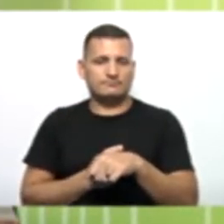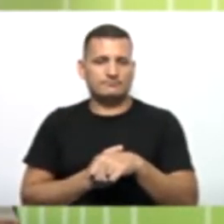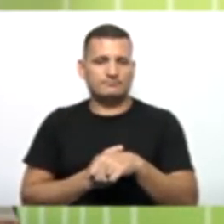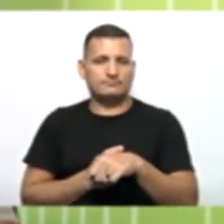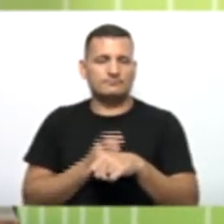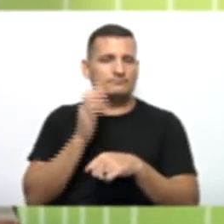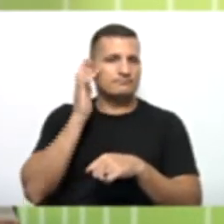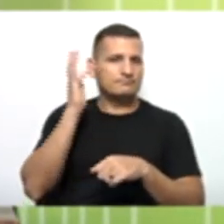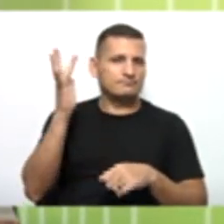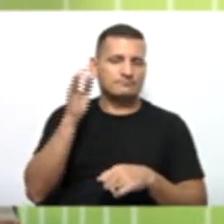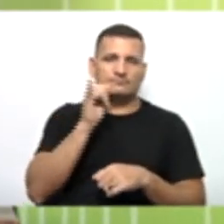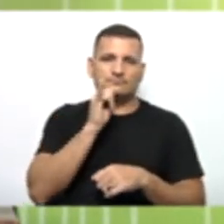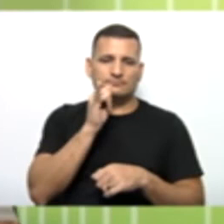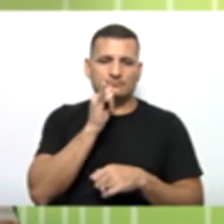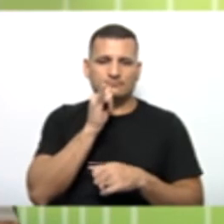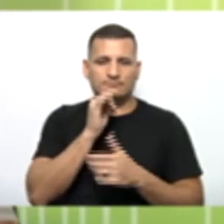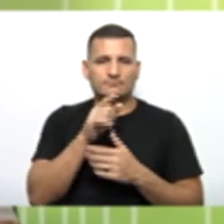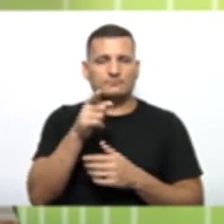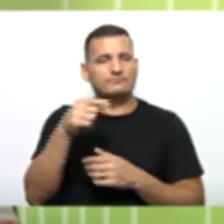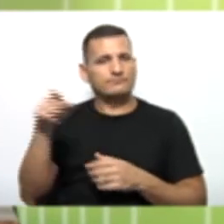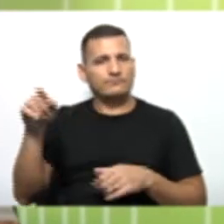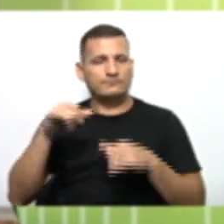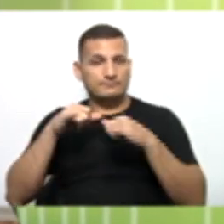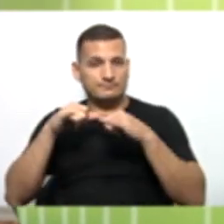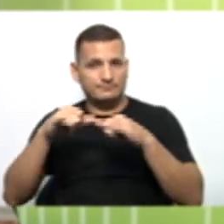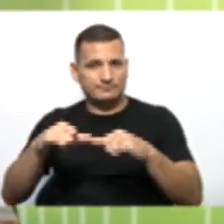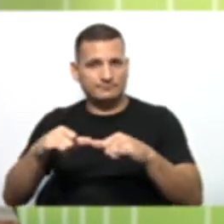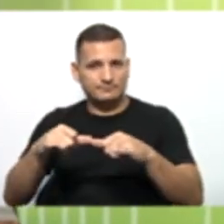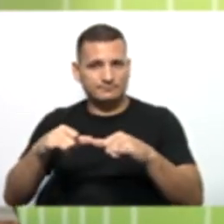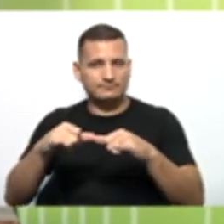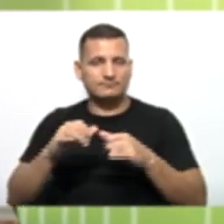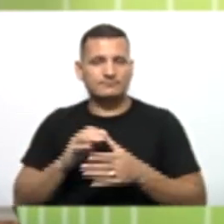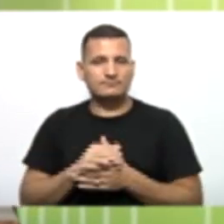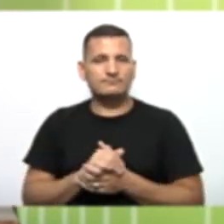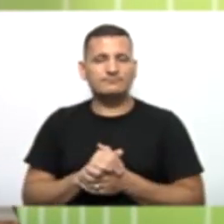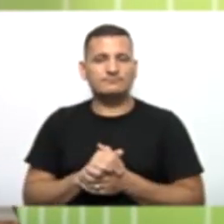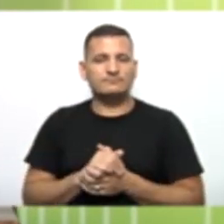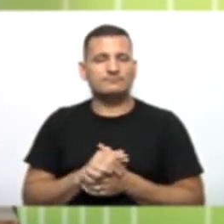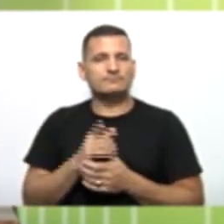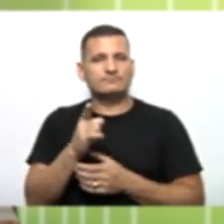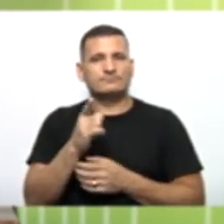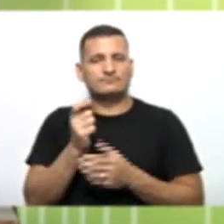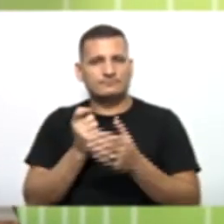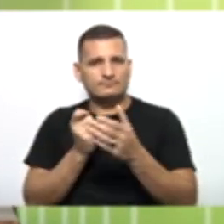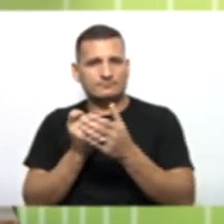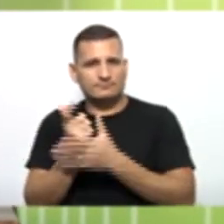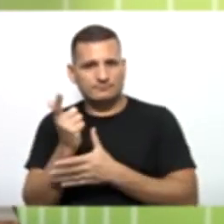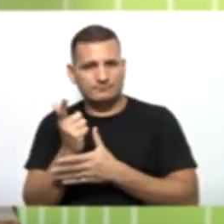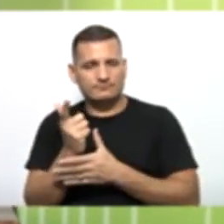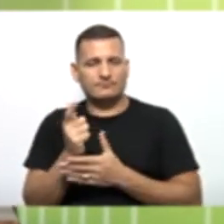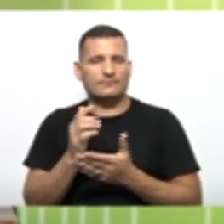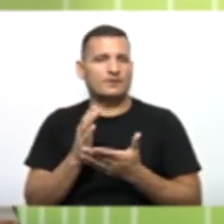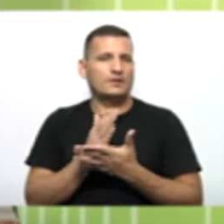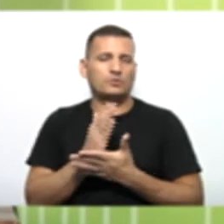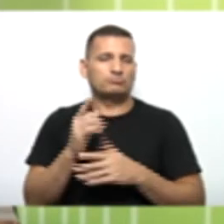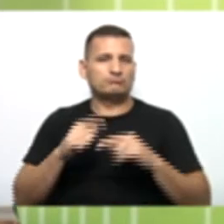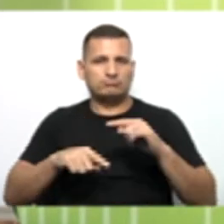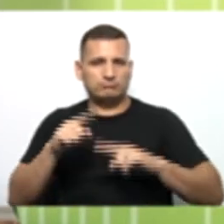imaginar, por exemplo, você vai a um supermercado, você compra alguns